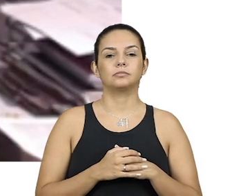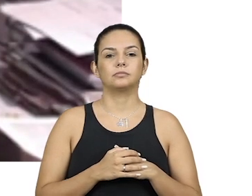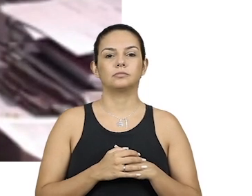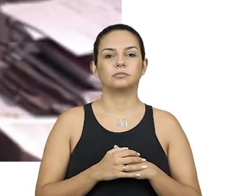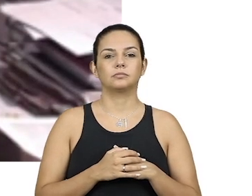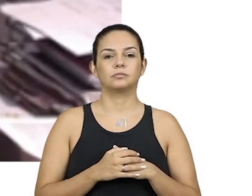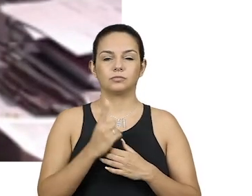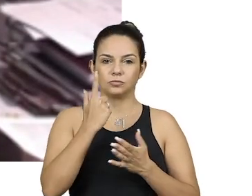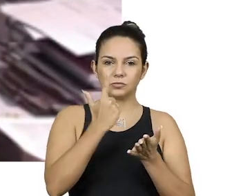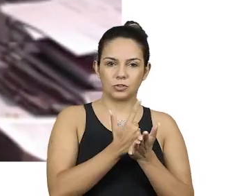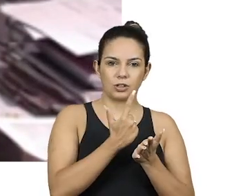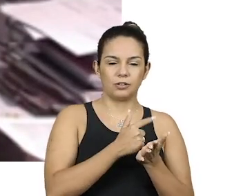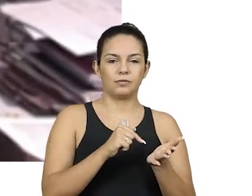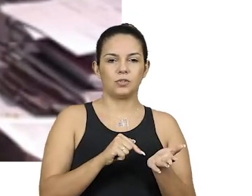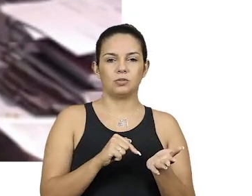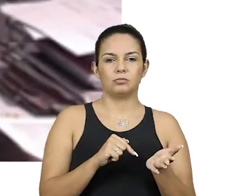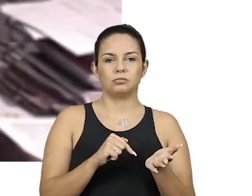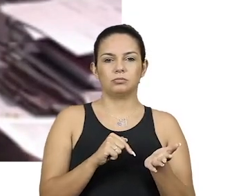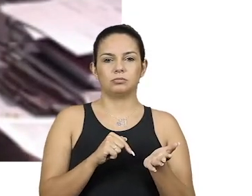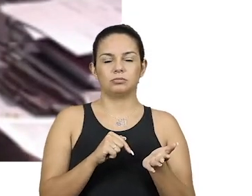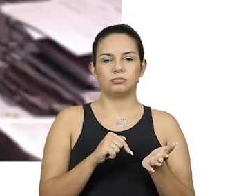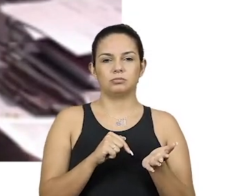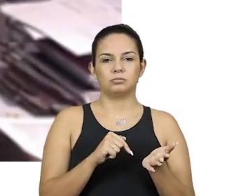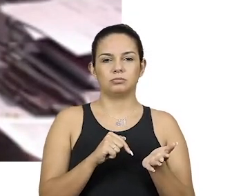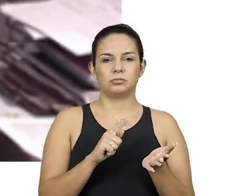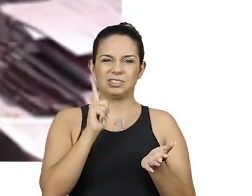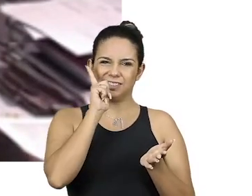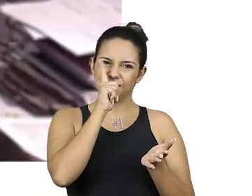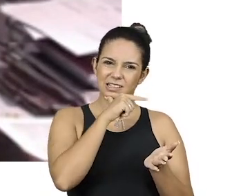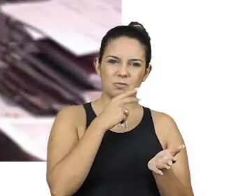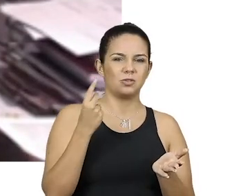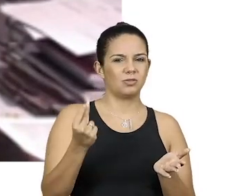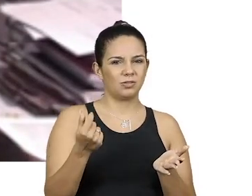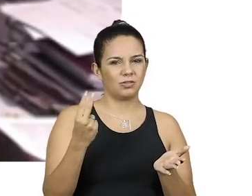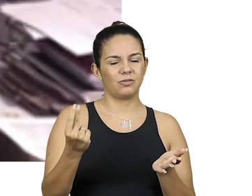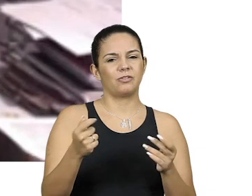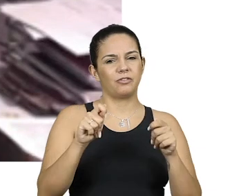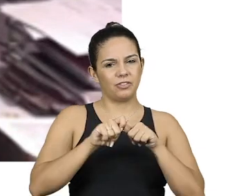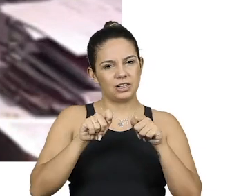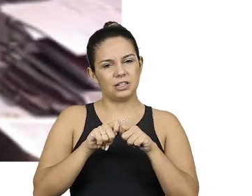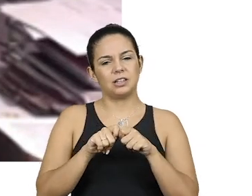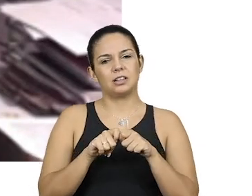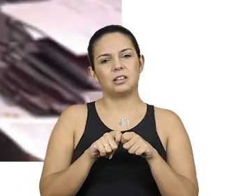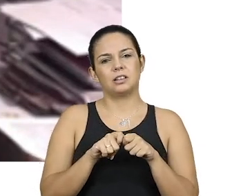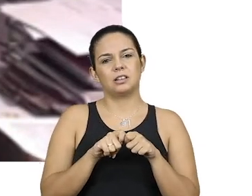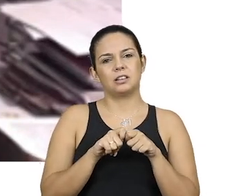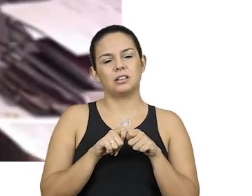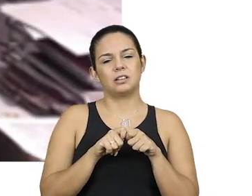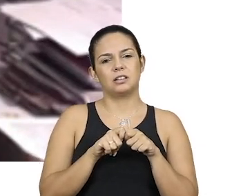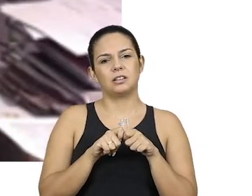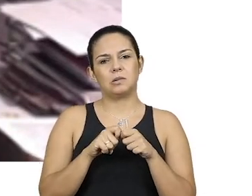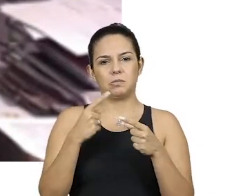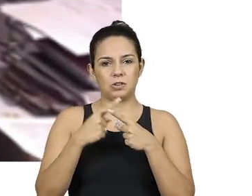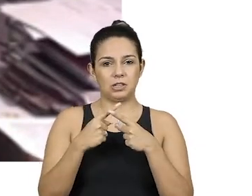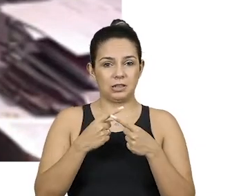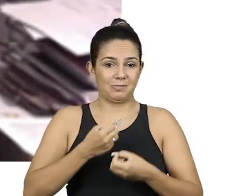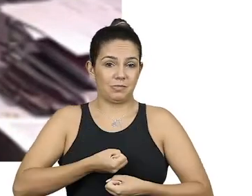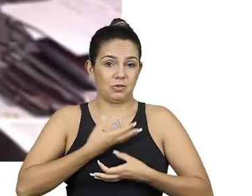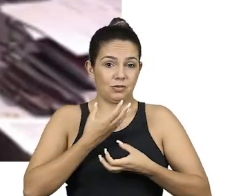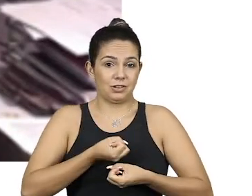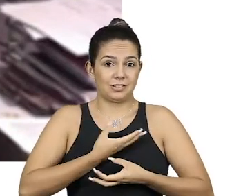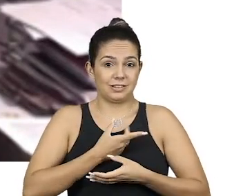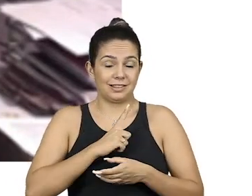É um livro que demorou muito tempo para ser feito, porque a poesia tem